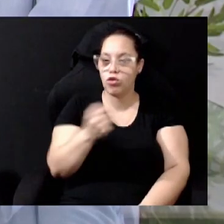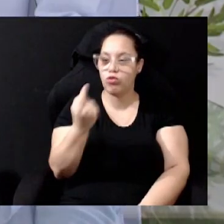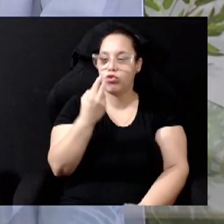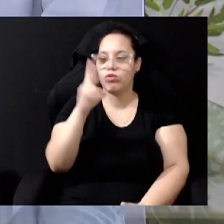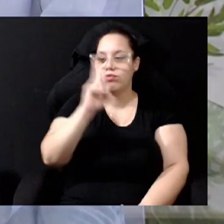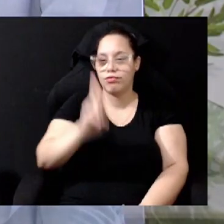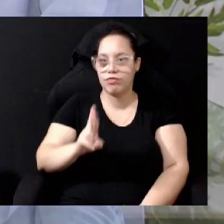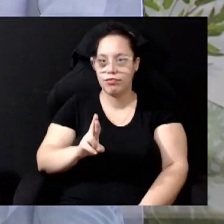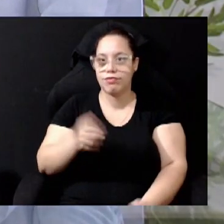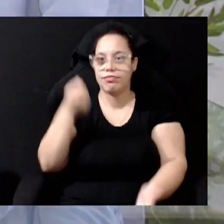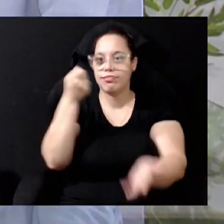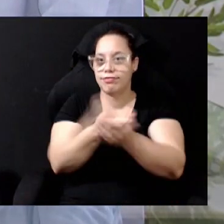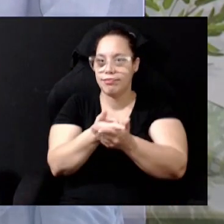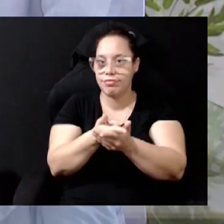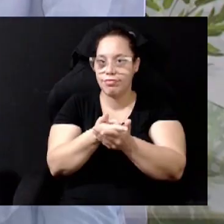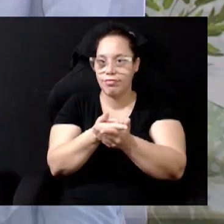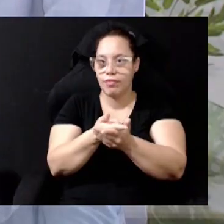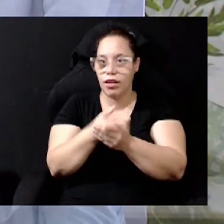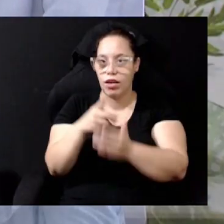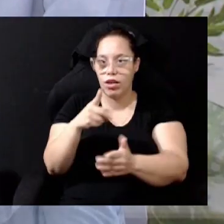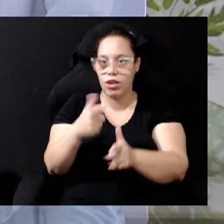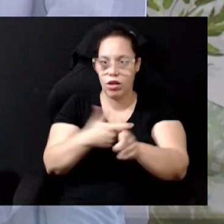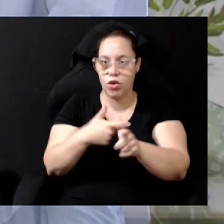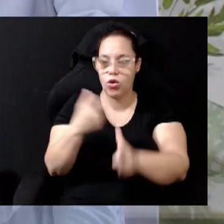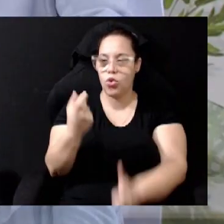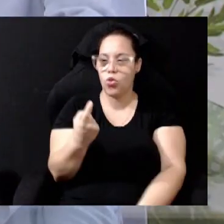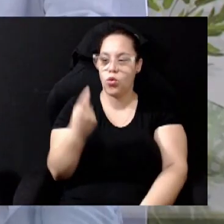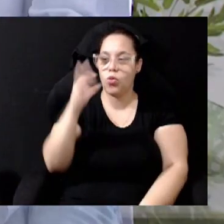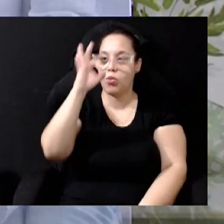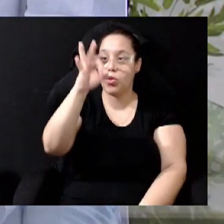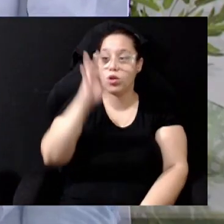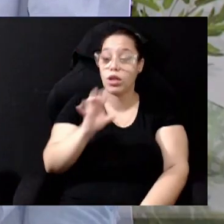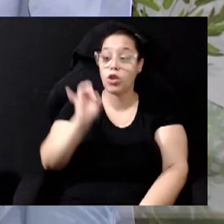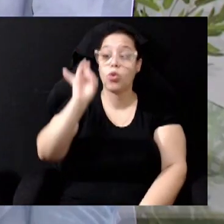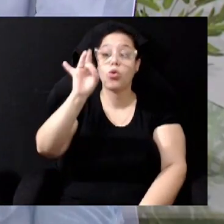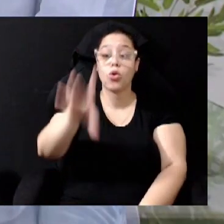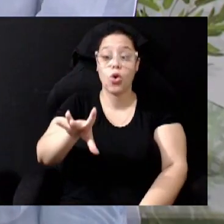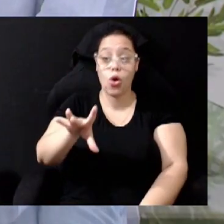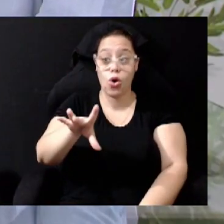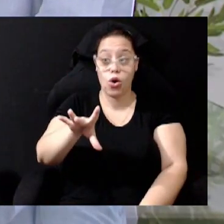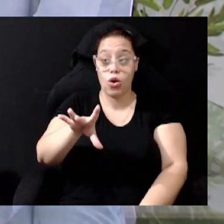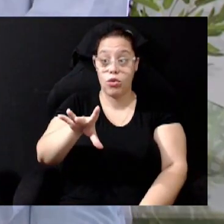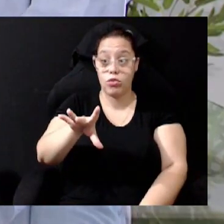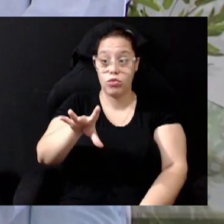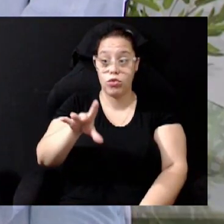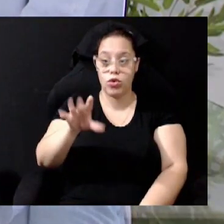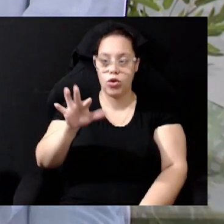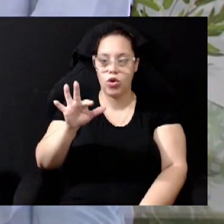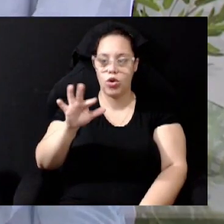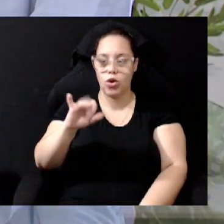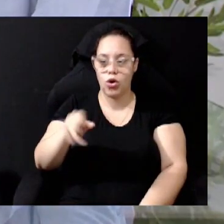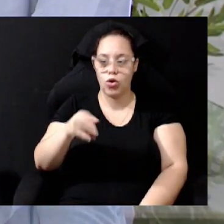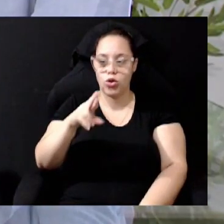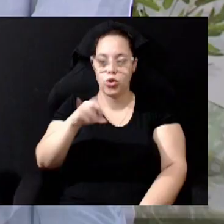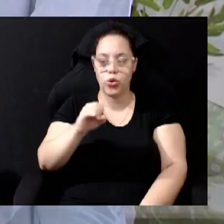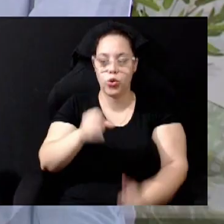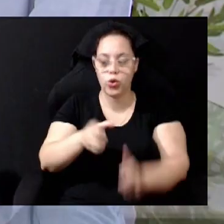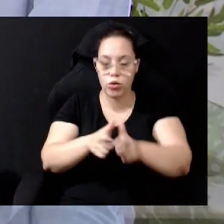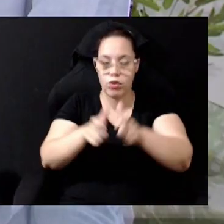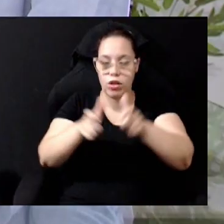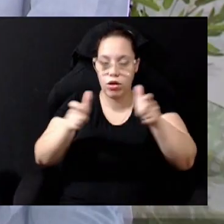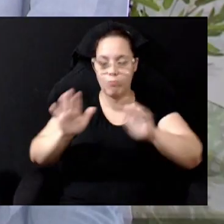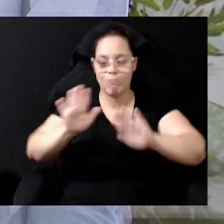pagar a dívida de 1% só. Por quê? Porque ela me gera juros maiores. Então, tomar um pouquinho de